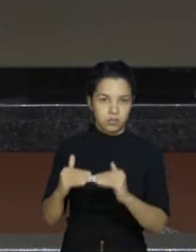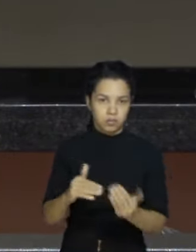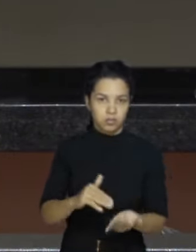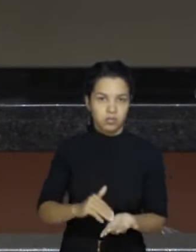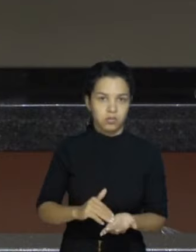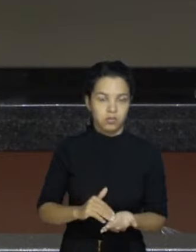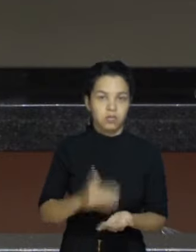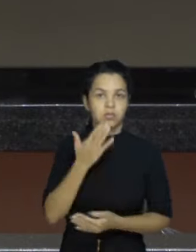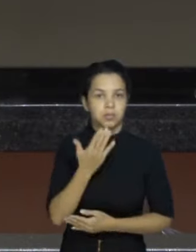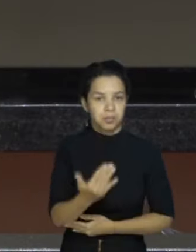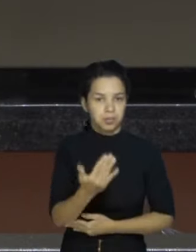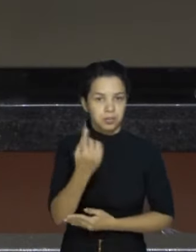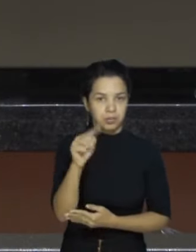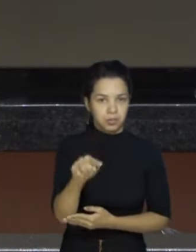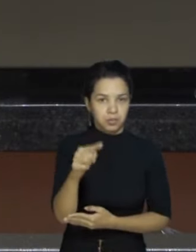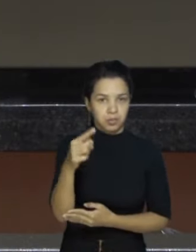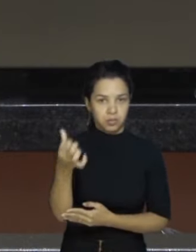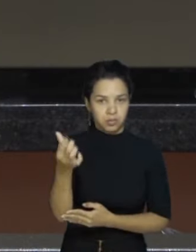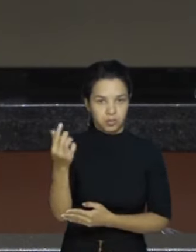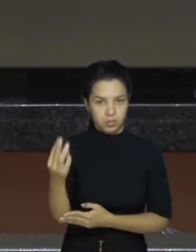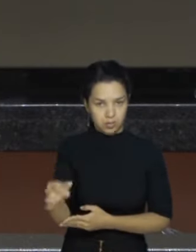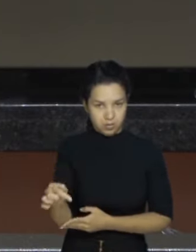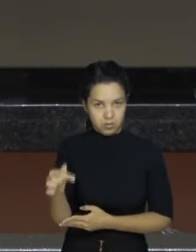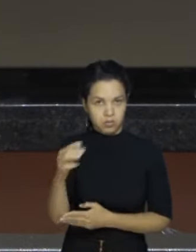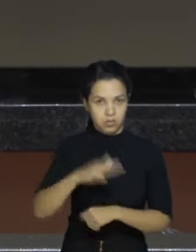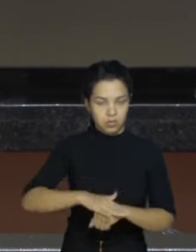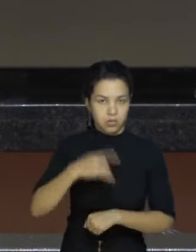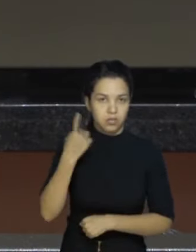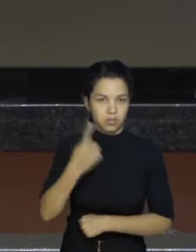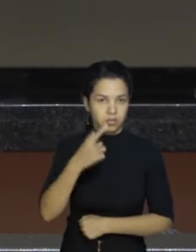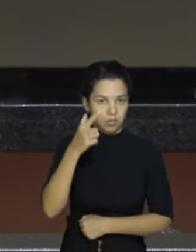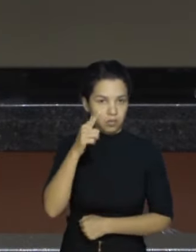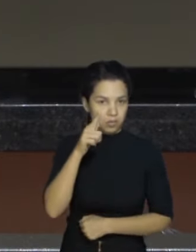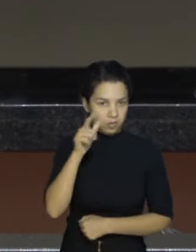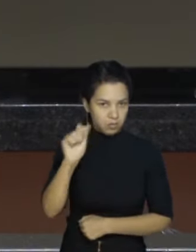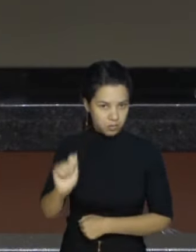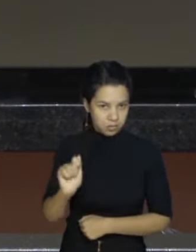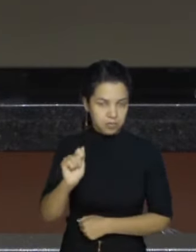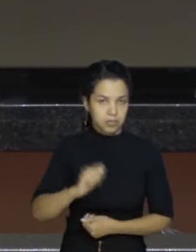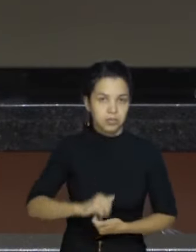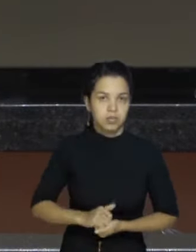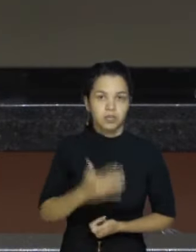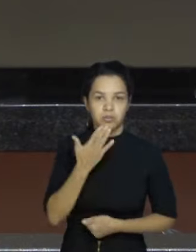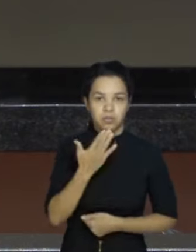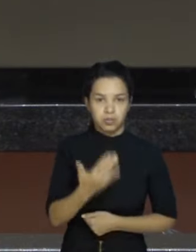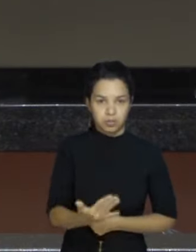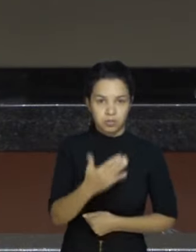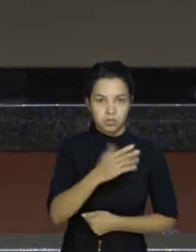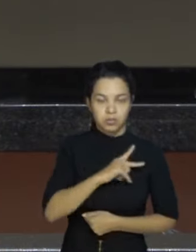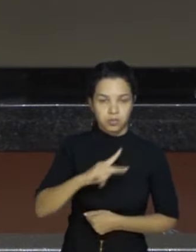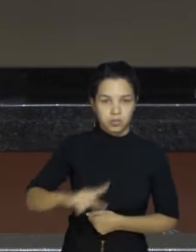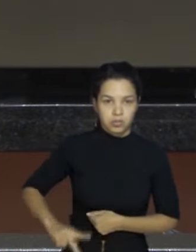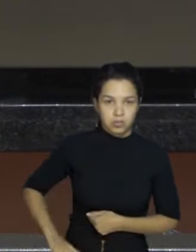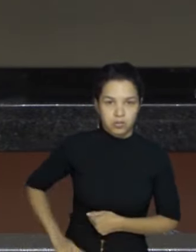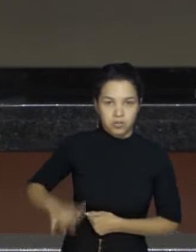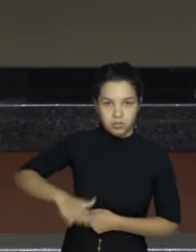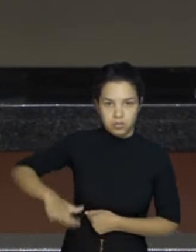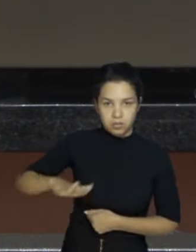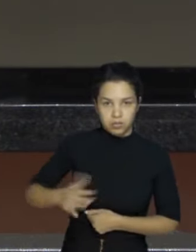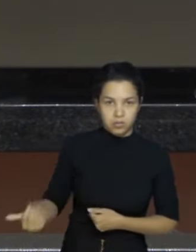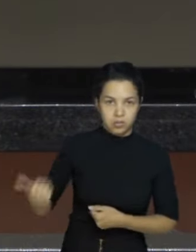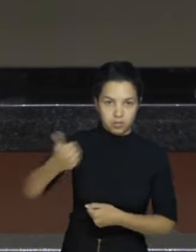requerimento 1617 2023 autoria Deputado Lunelli solicitando a superintendente Regional substituto departamento Nacional